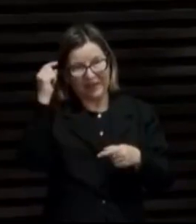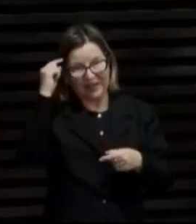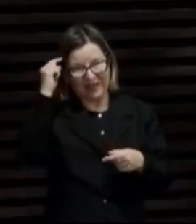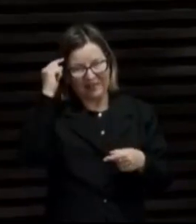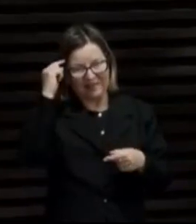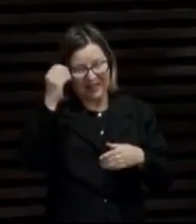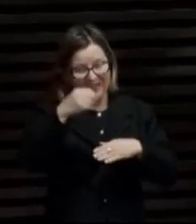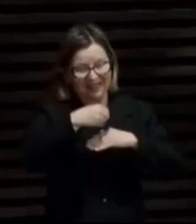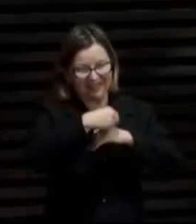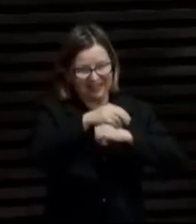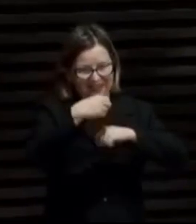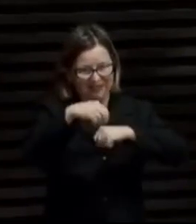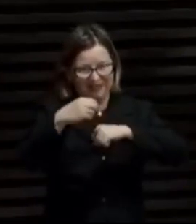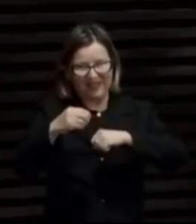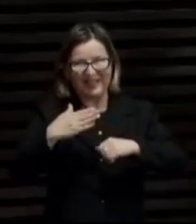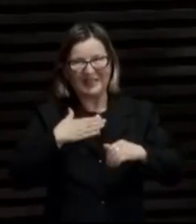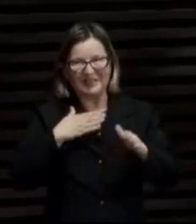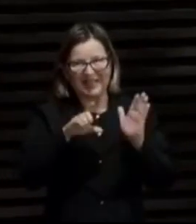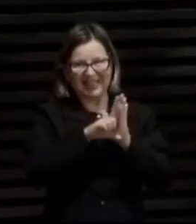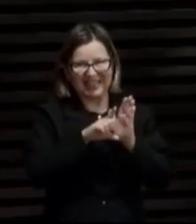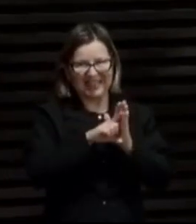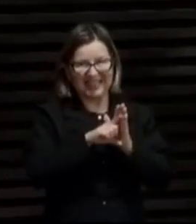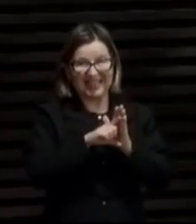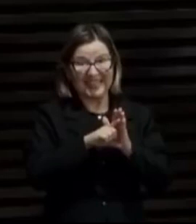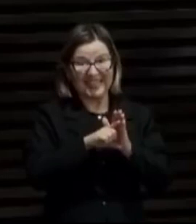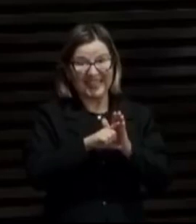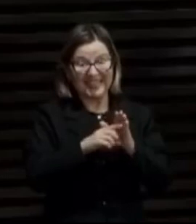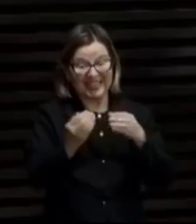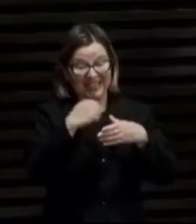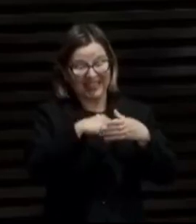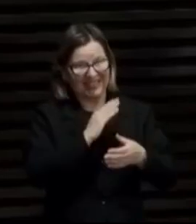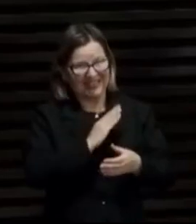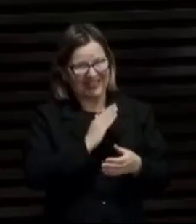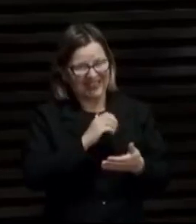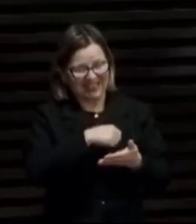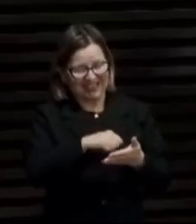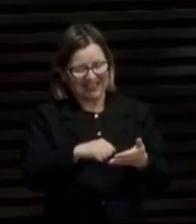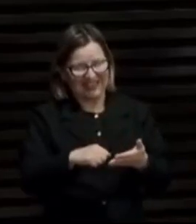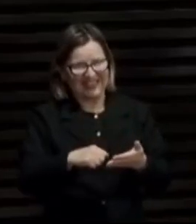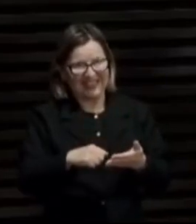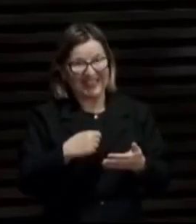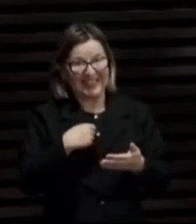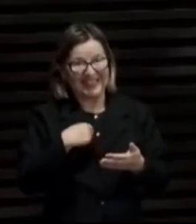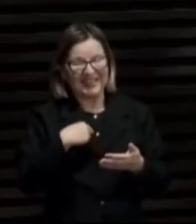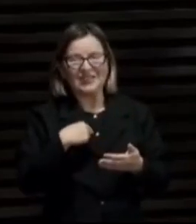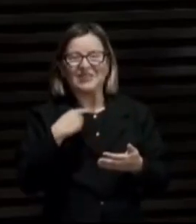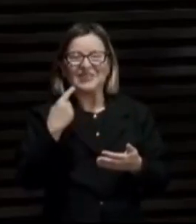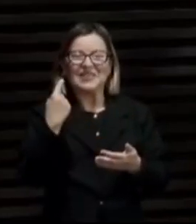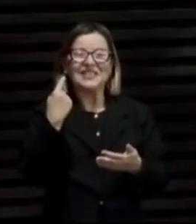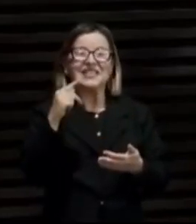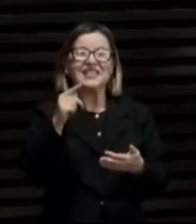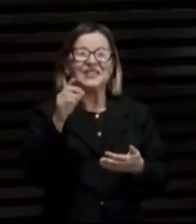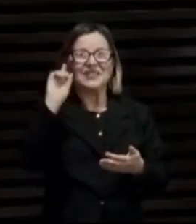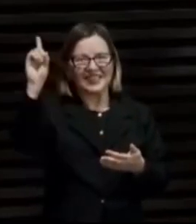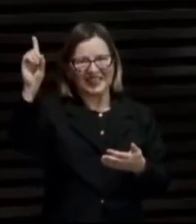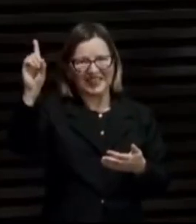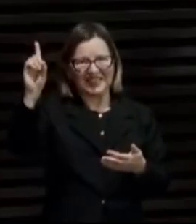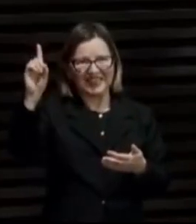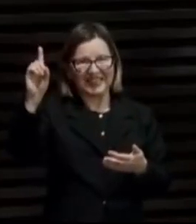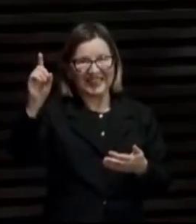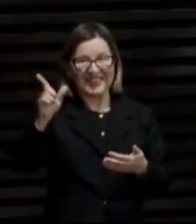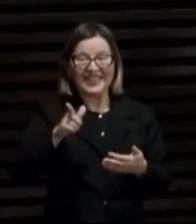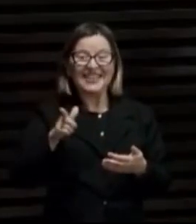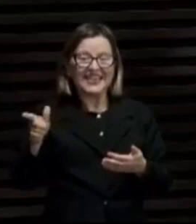leis. Também no coração lhes escreverei. Eu serei o seu Deus e eles serão o meu